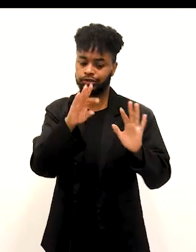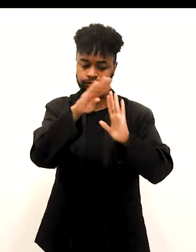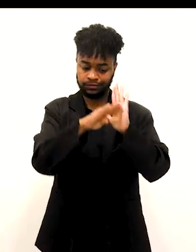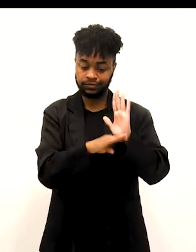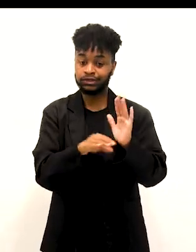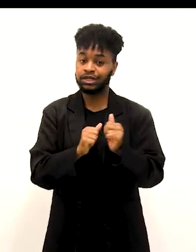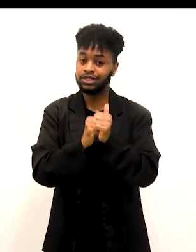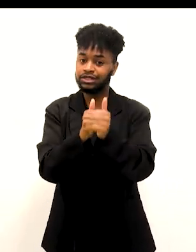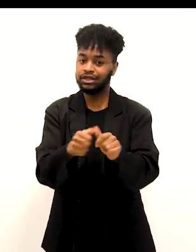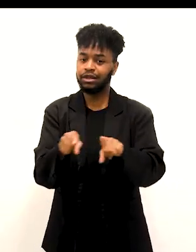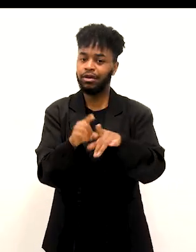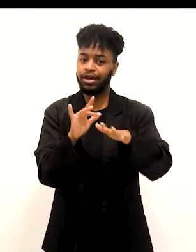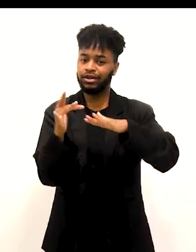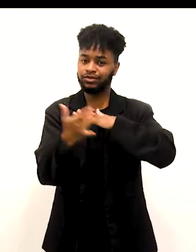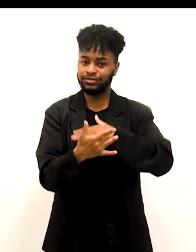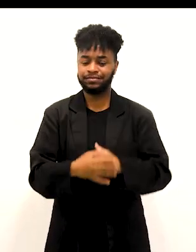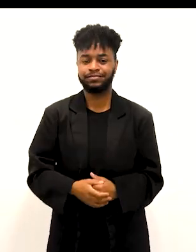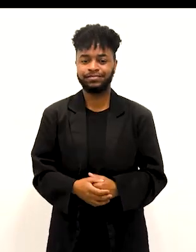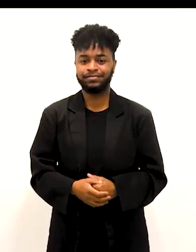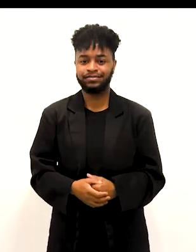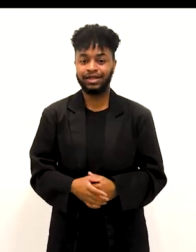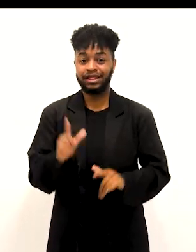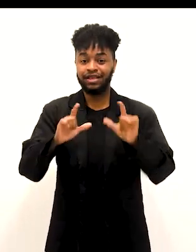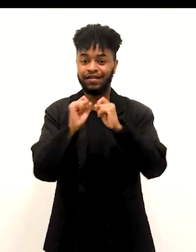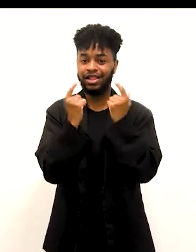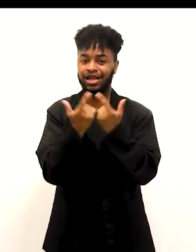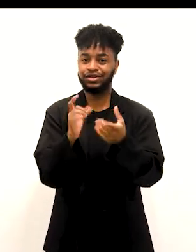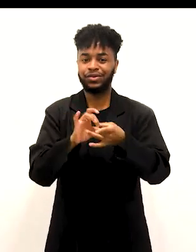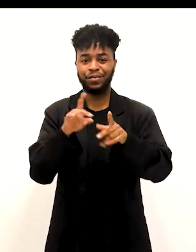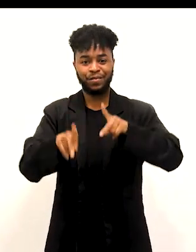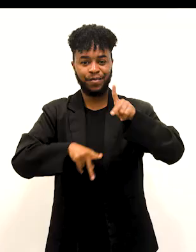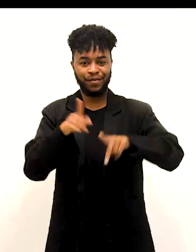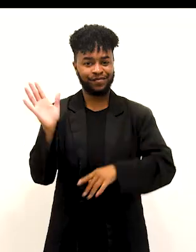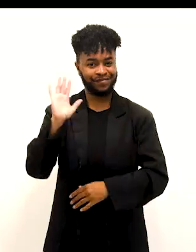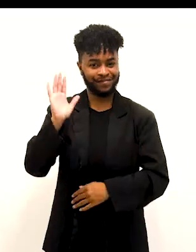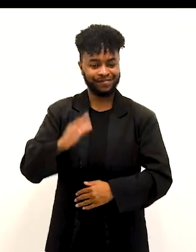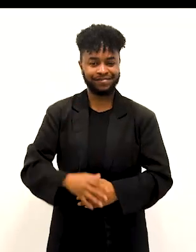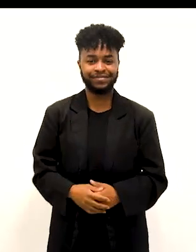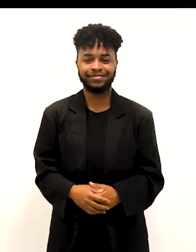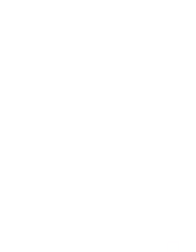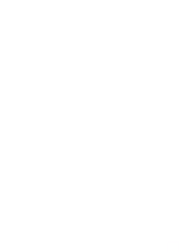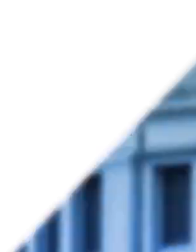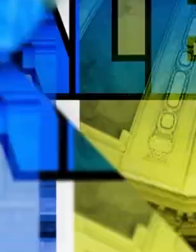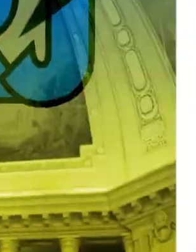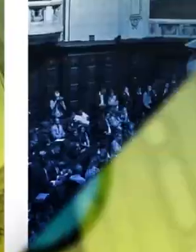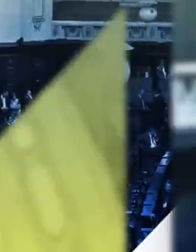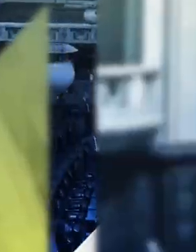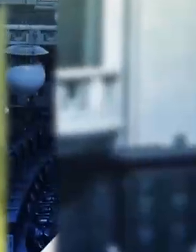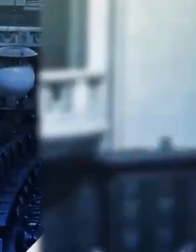nossa programação e seguindo a gente lá nas redes sociais. TV Alerj, o canal do povo. Até a próxima.